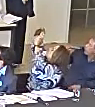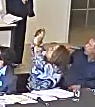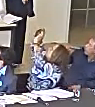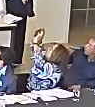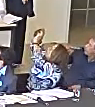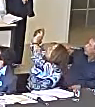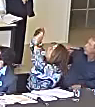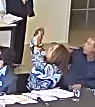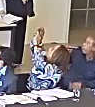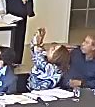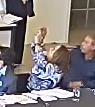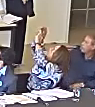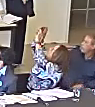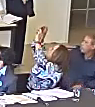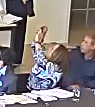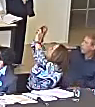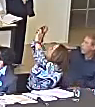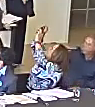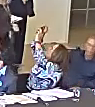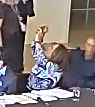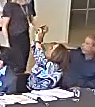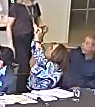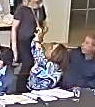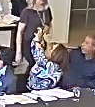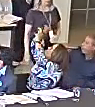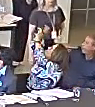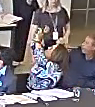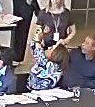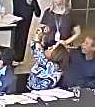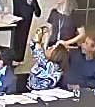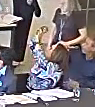outro órgão. Não pode mais continuar